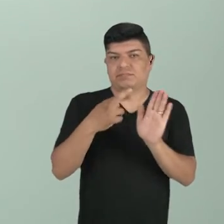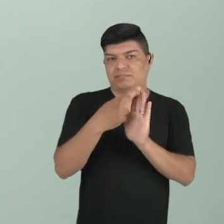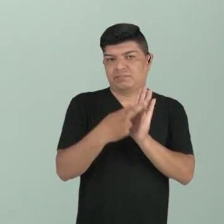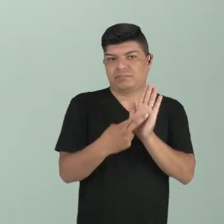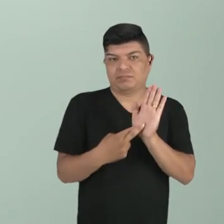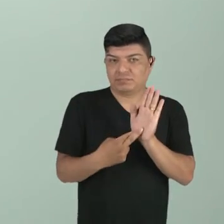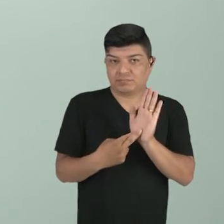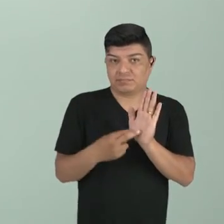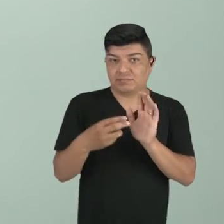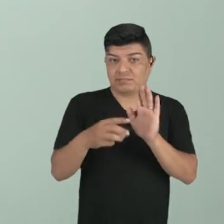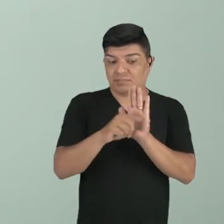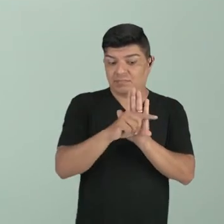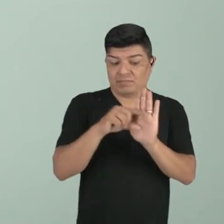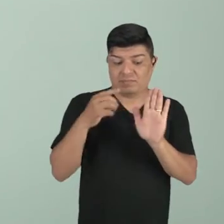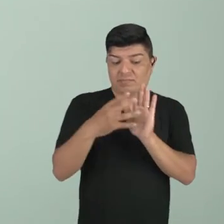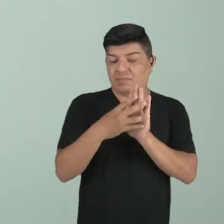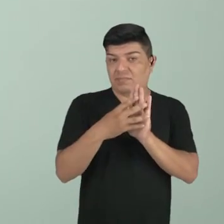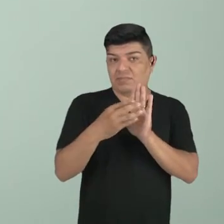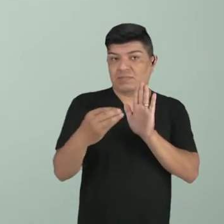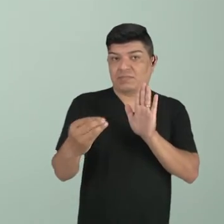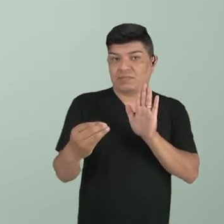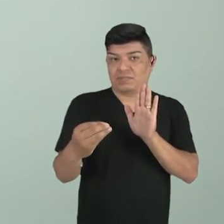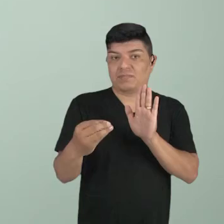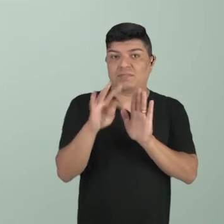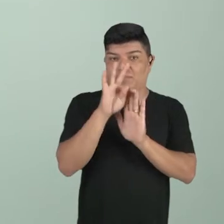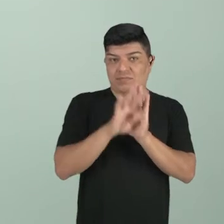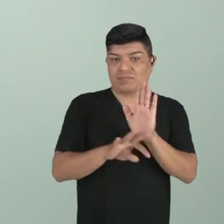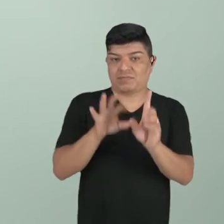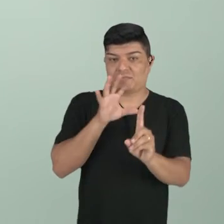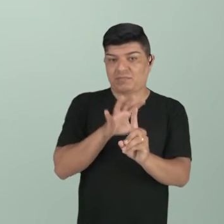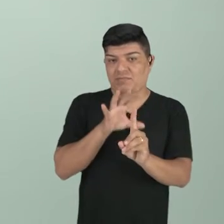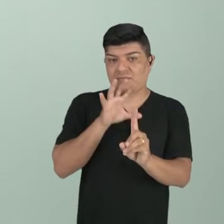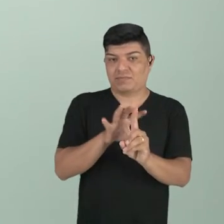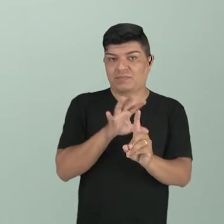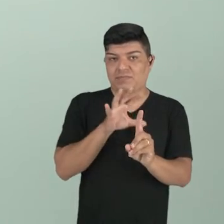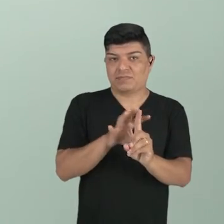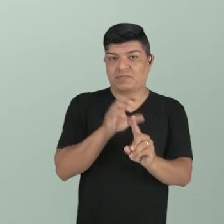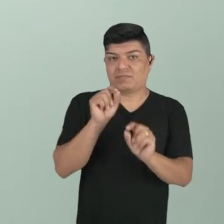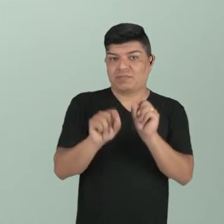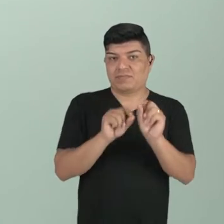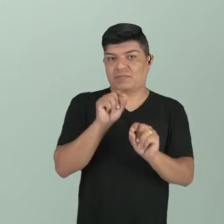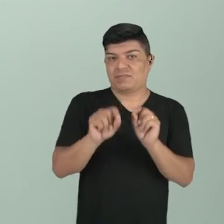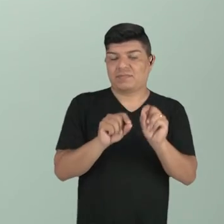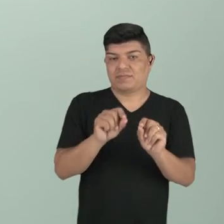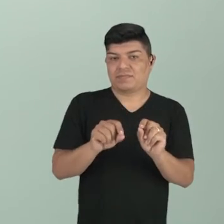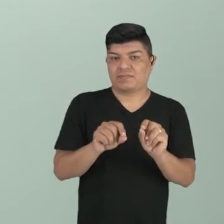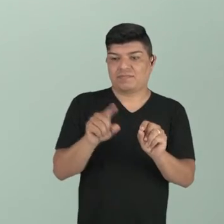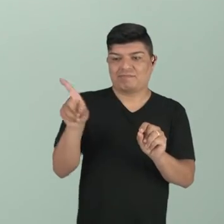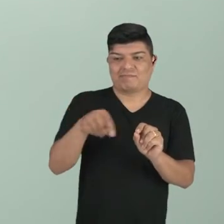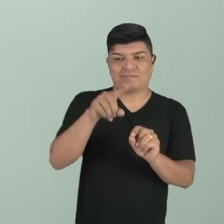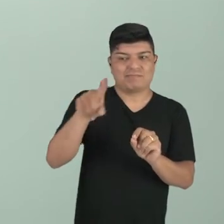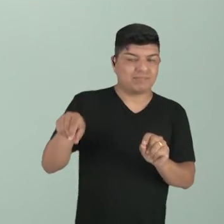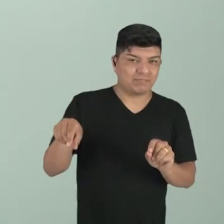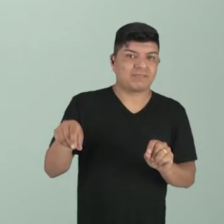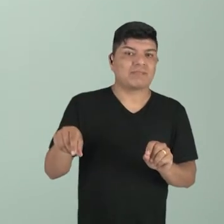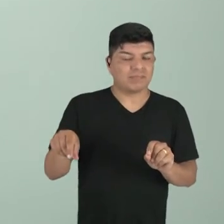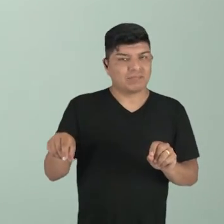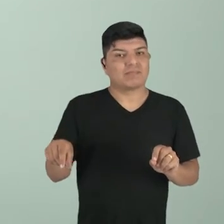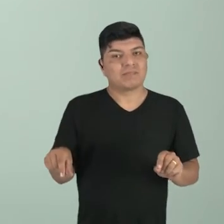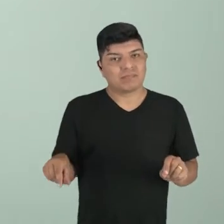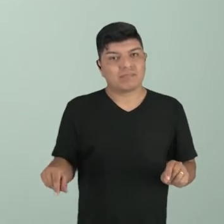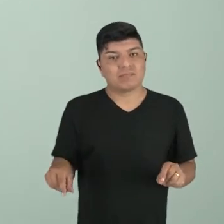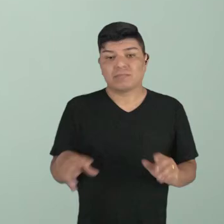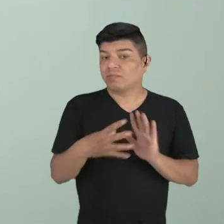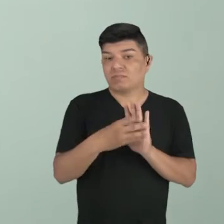você pegar trechos dos textos motivadores, elas serão desconsideradas. Ou seja,